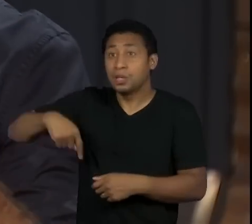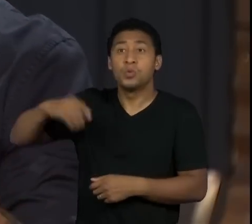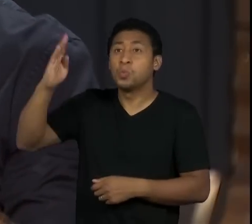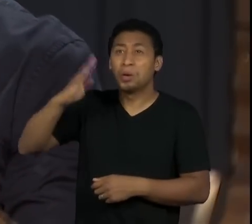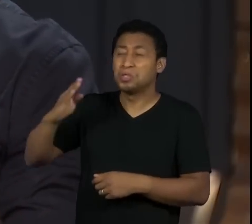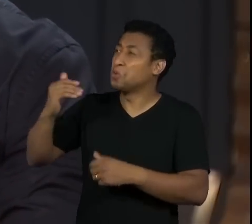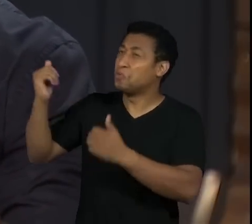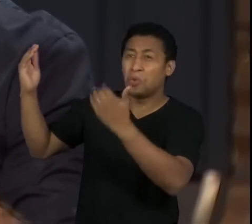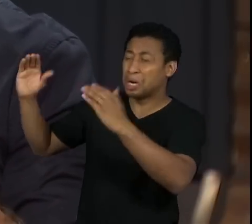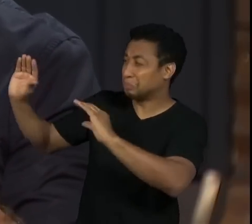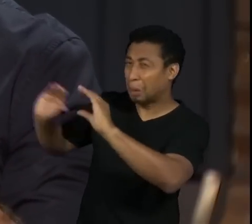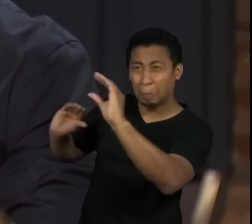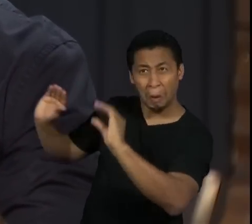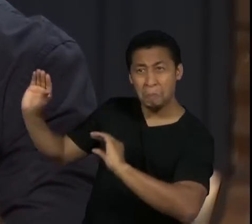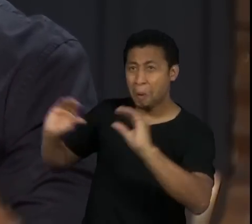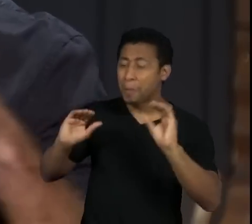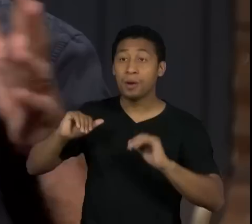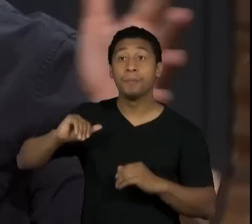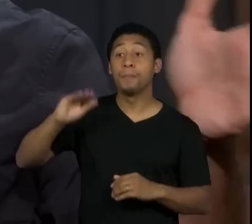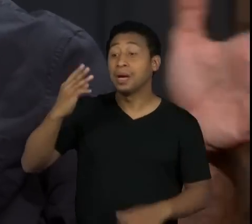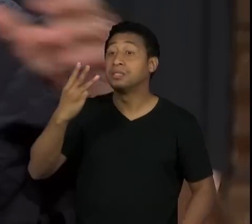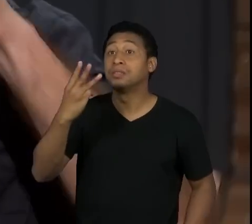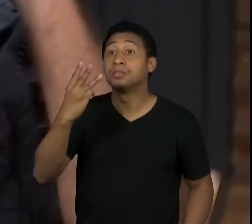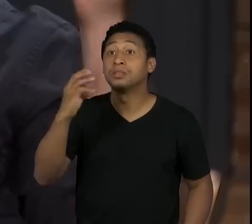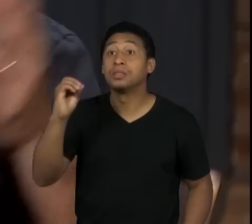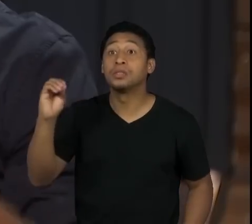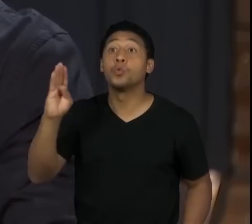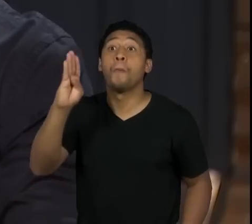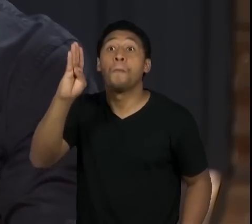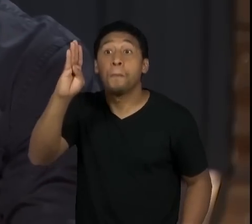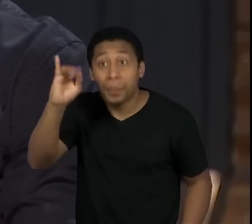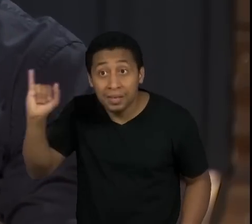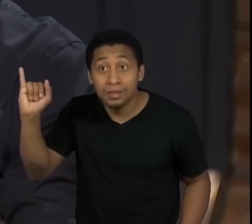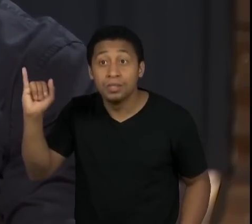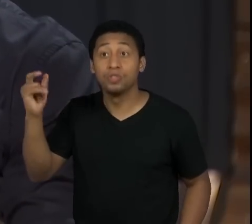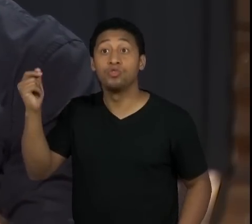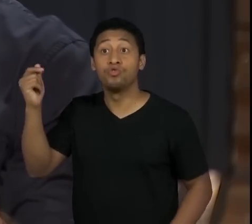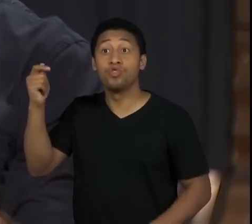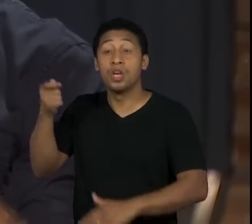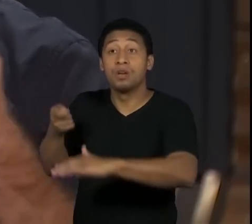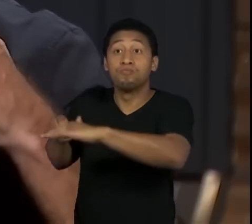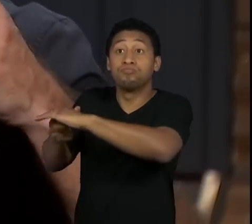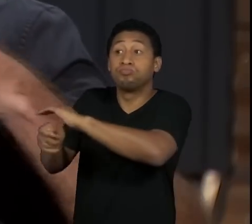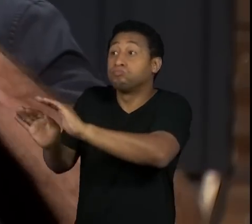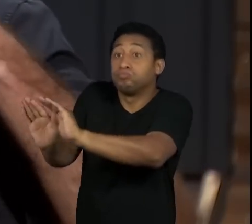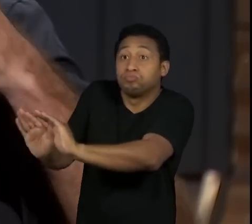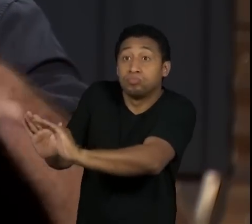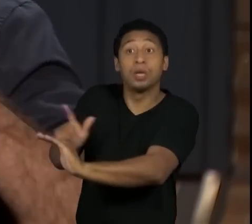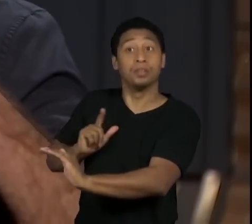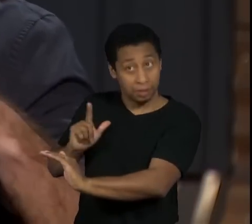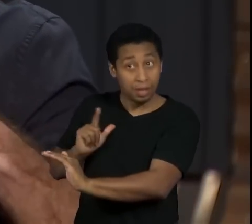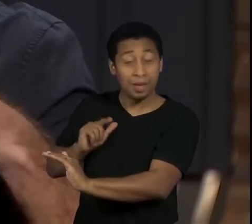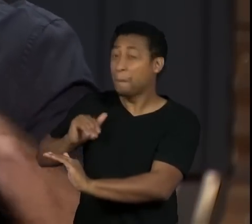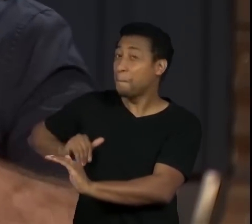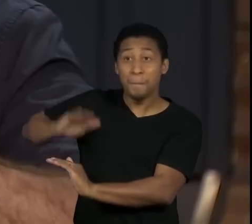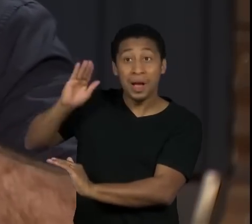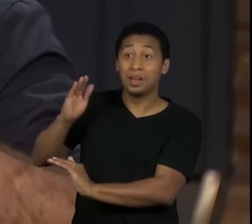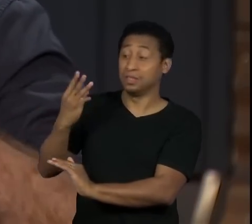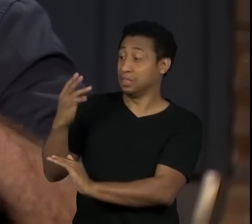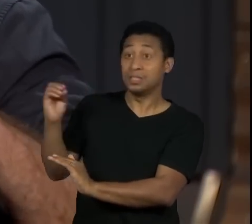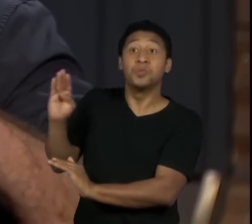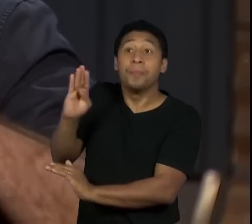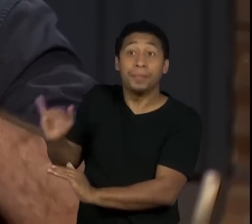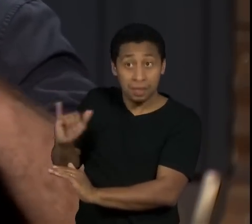Brasil. O Brasil tem mais de 300 bilhões de reserva. Em relação ao PIB, é um dos países que mais tem reservas do mundo. Porque o Brasil pode